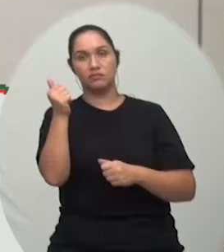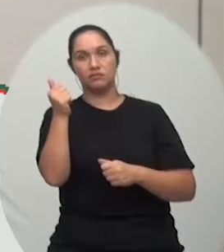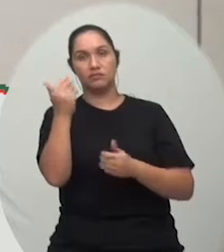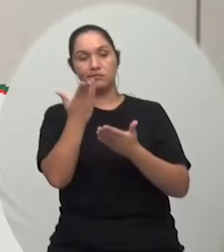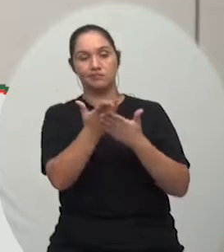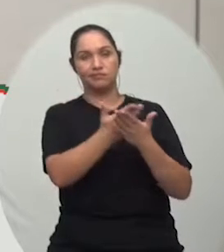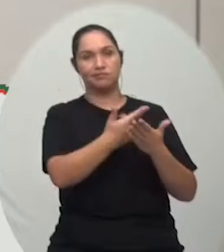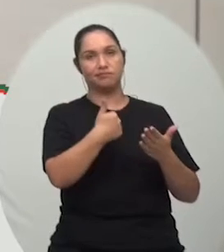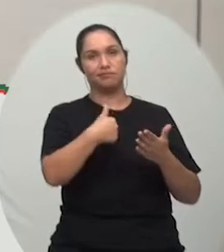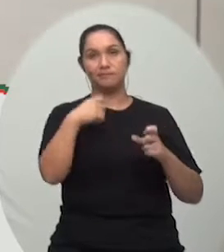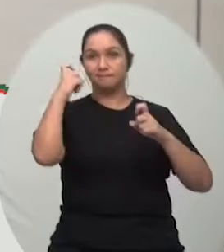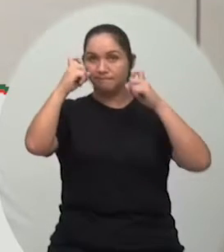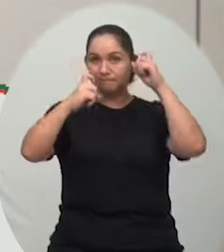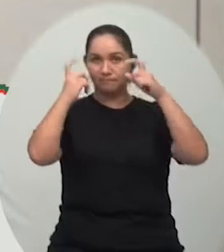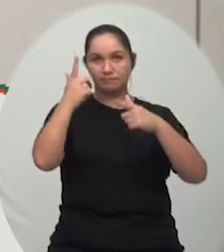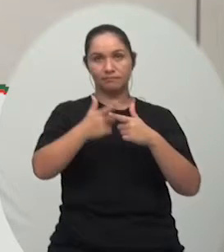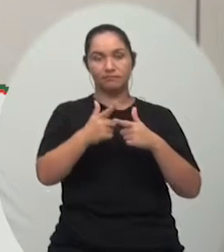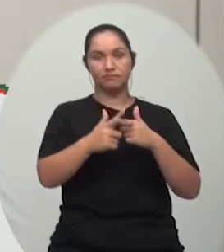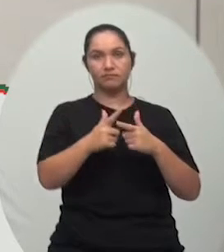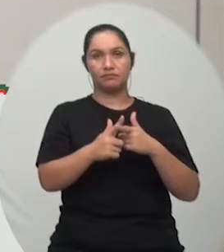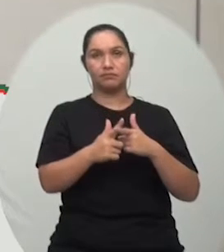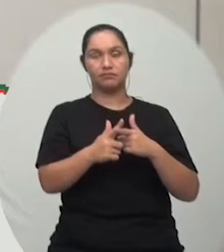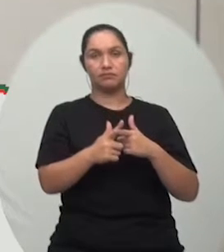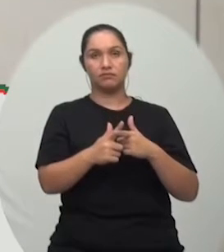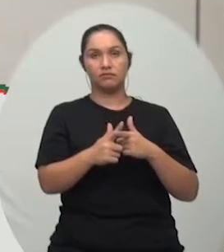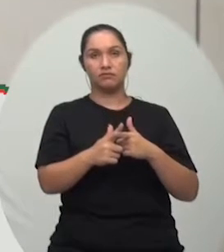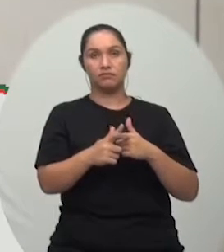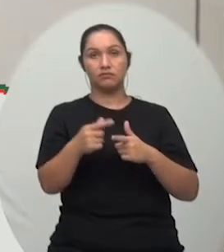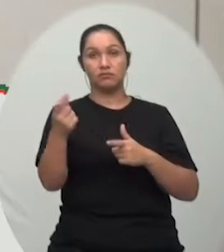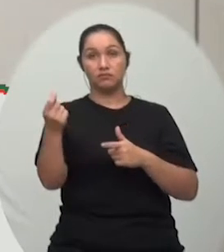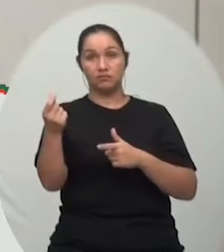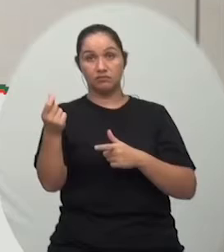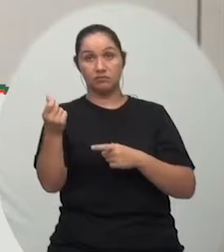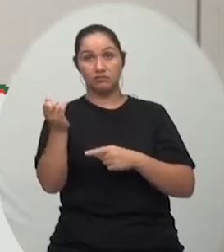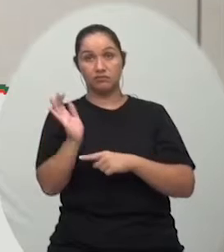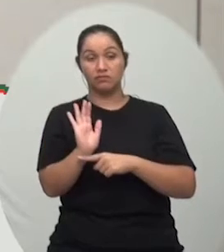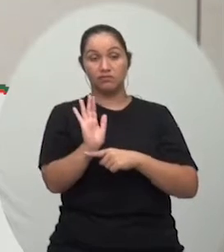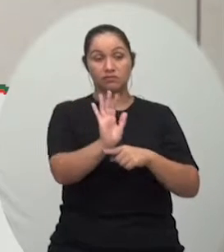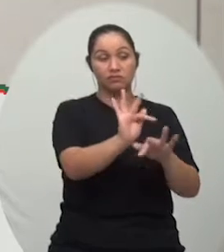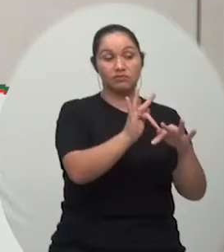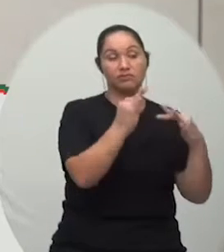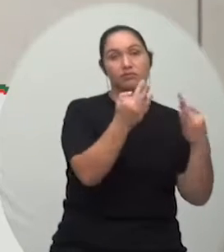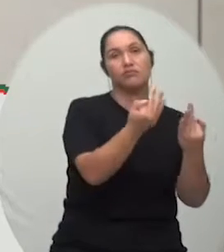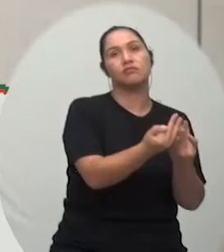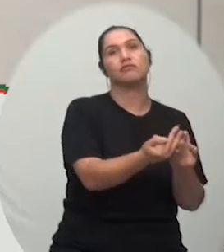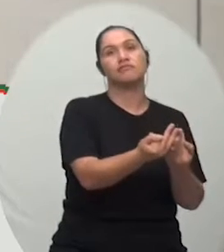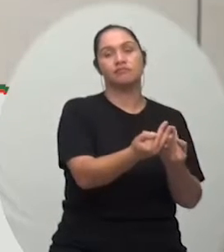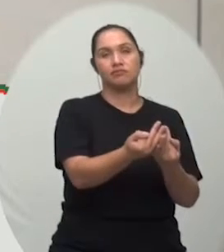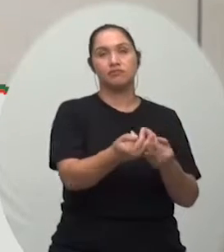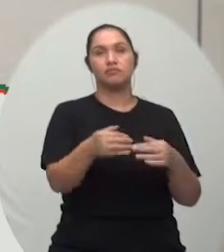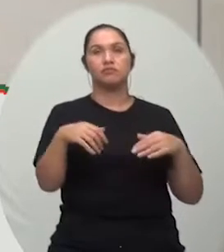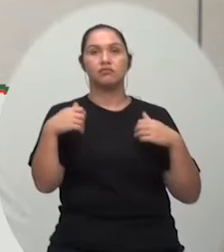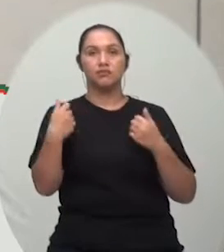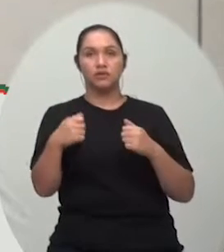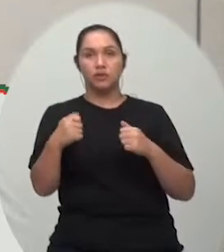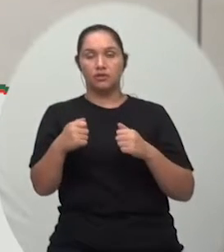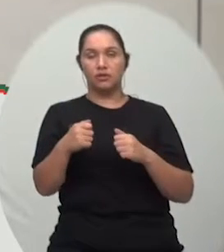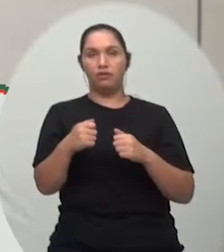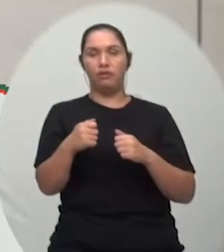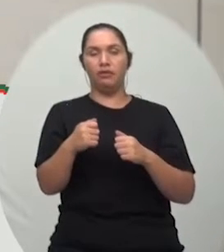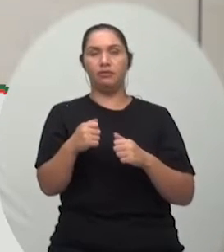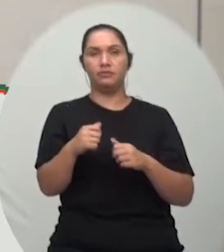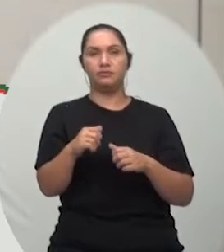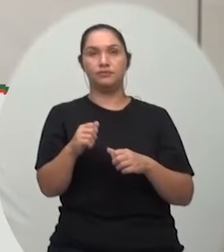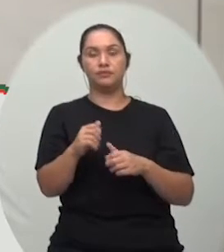preocupa, volto a frisar, a questão do Bolsa Família é um dos critérios para efeito de isenção e que se enquadra efetivamente nisso. Quem